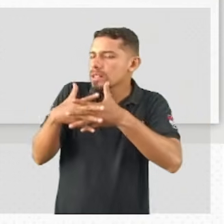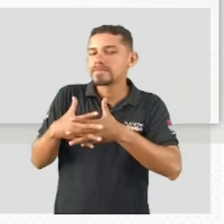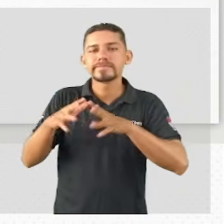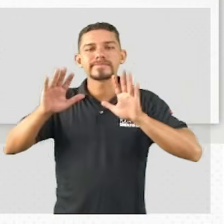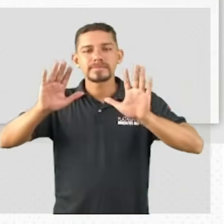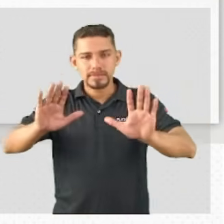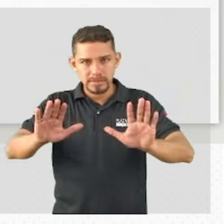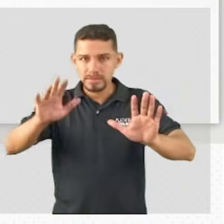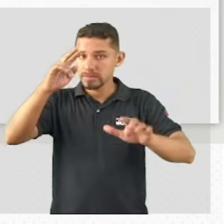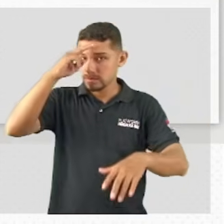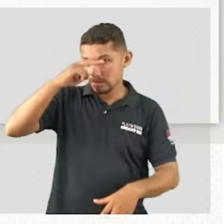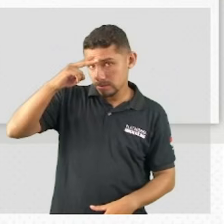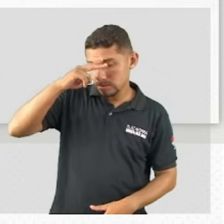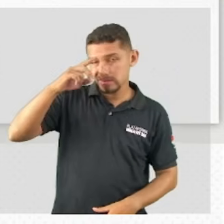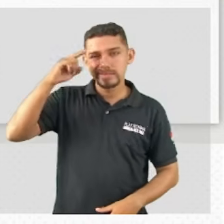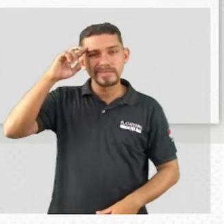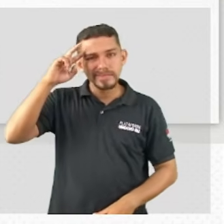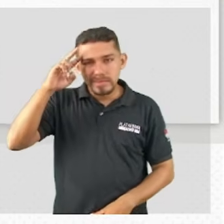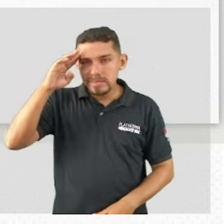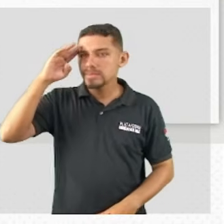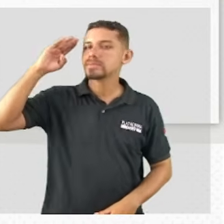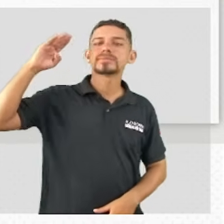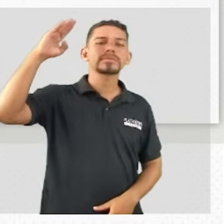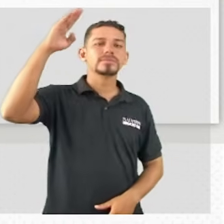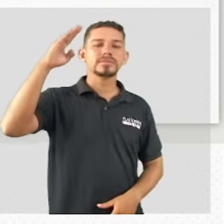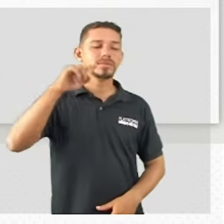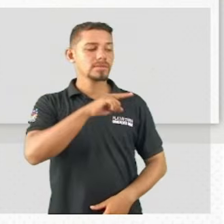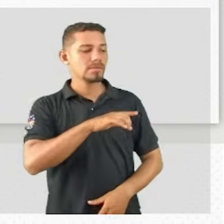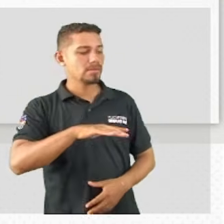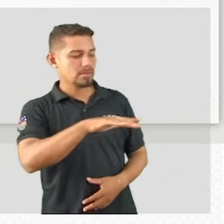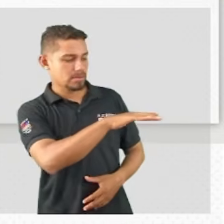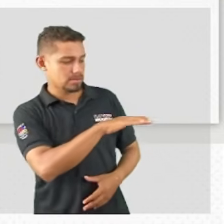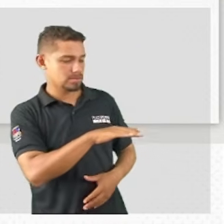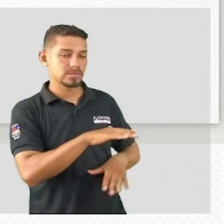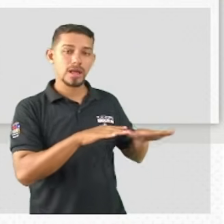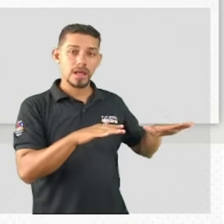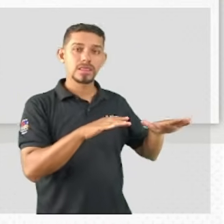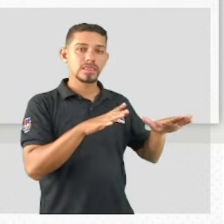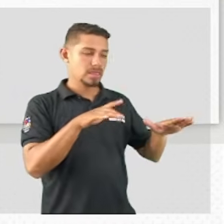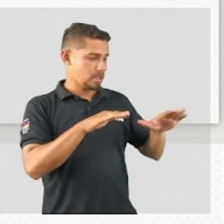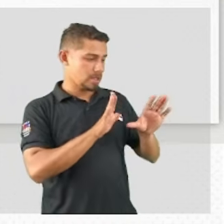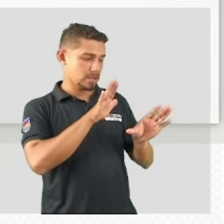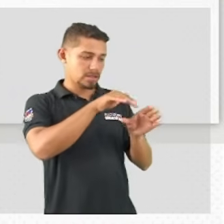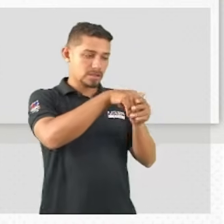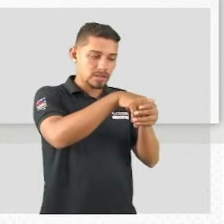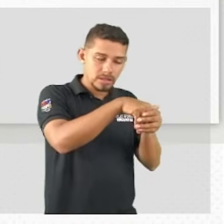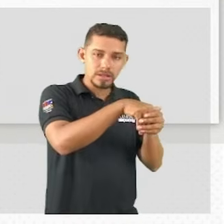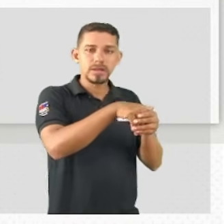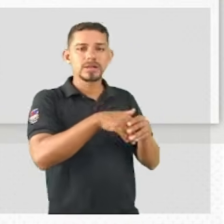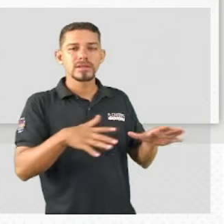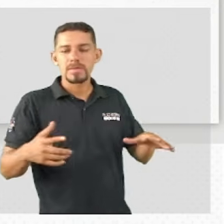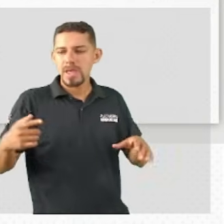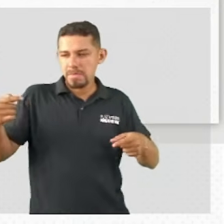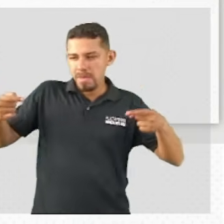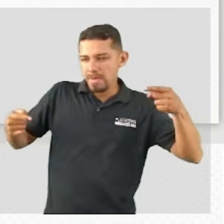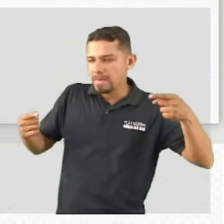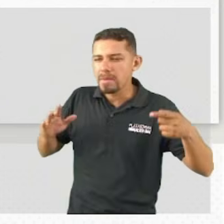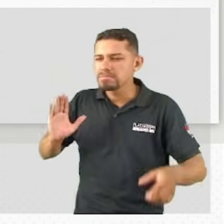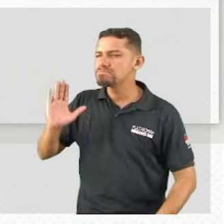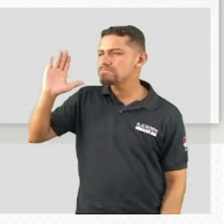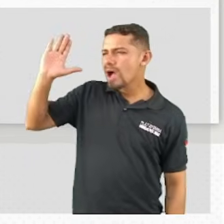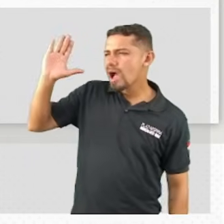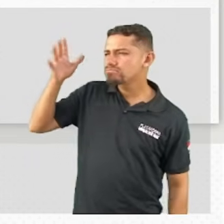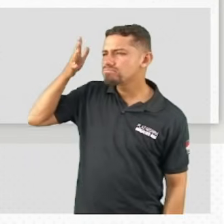vocês lembrarem, principalmente na época da eleição, vocês devem entender um pouco, né, daquele momento que tem aquela campanha, que